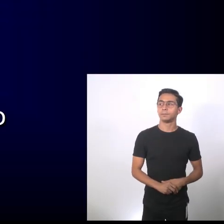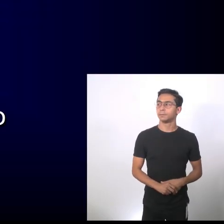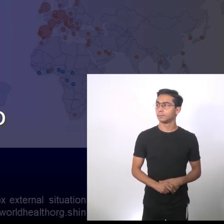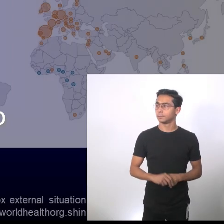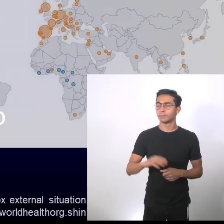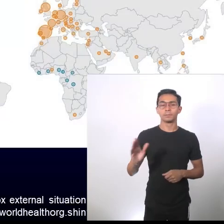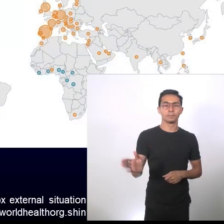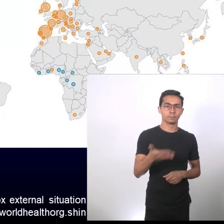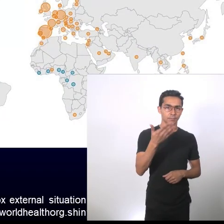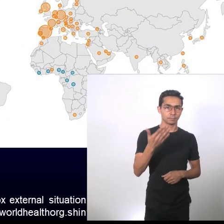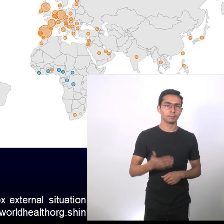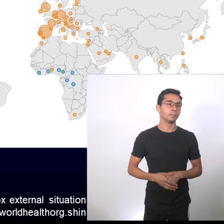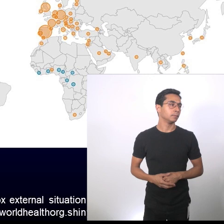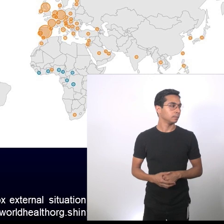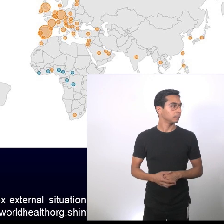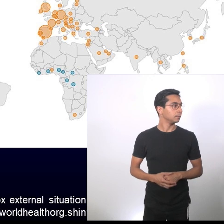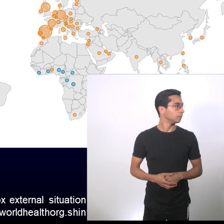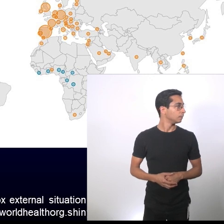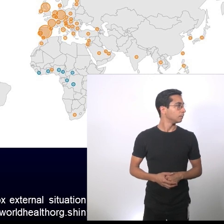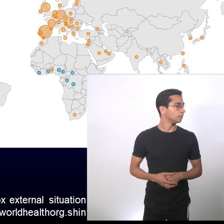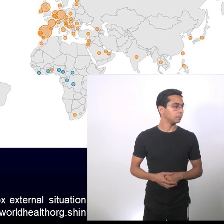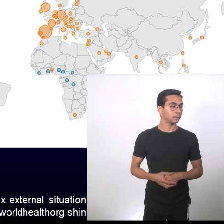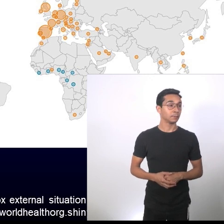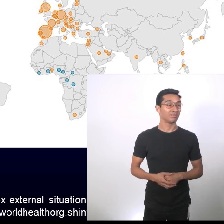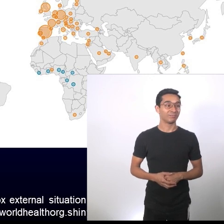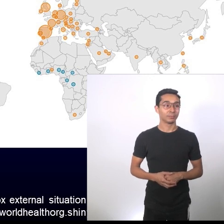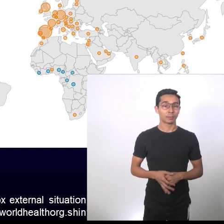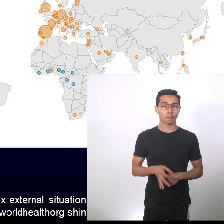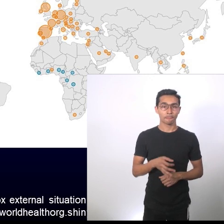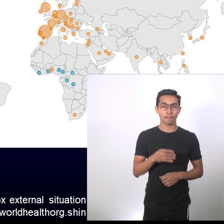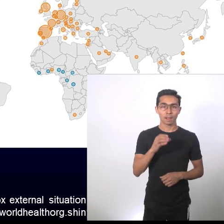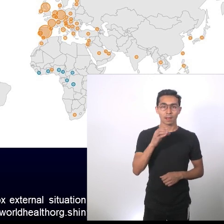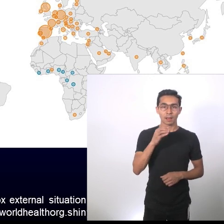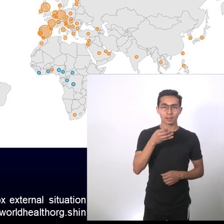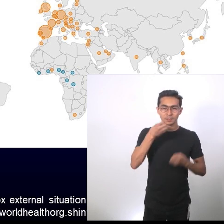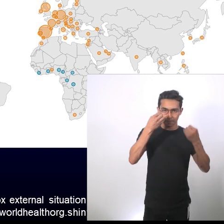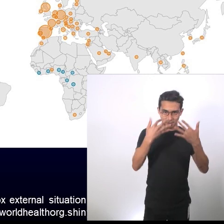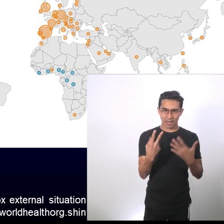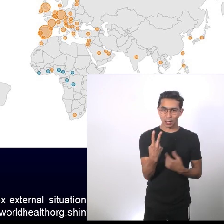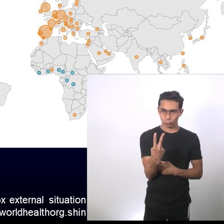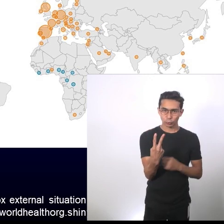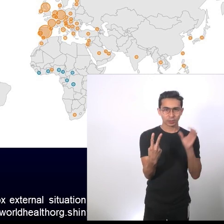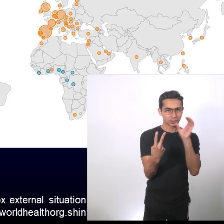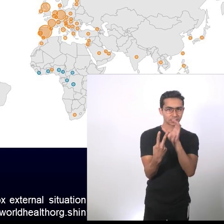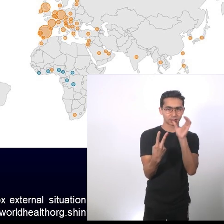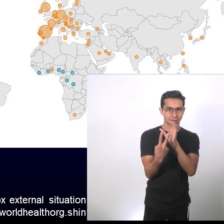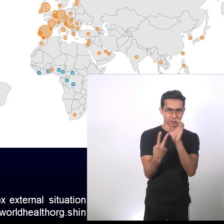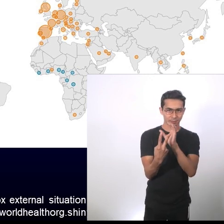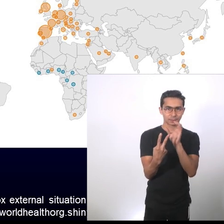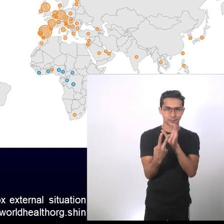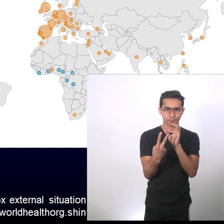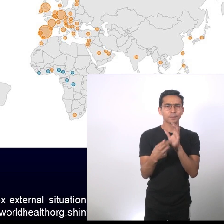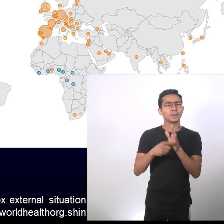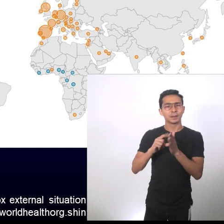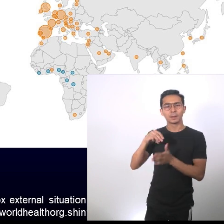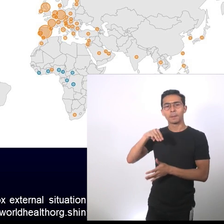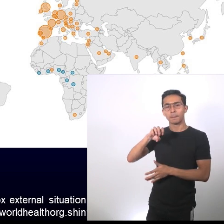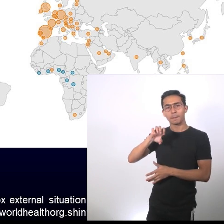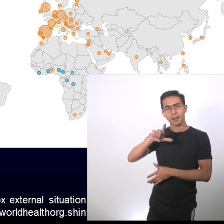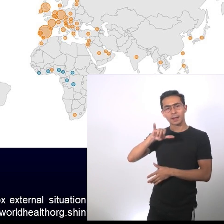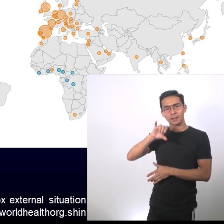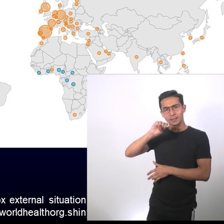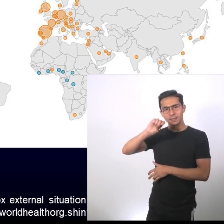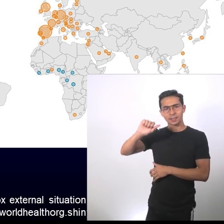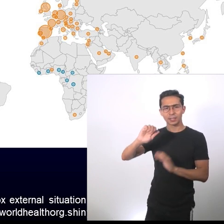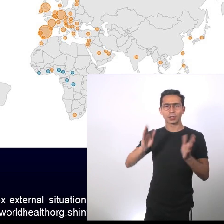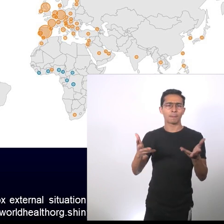Pode passar ao próximo, por favor. Dois comentários muito breves em relação à epidemiologia. Eu acho que a Melissa já abordou de forma